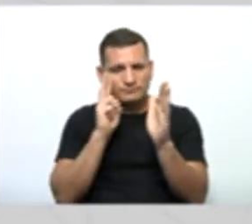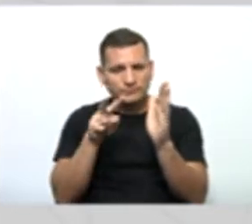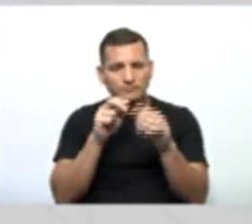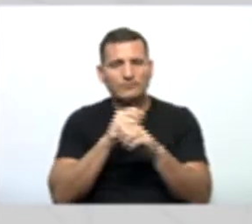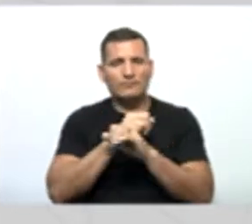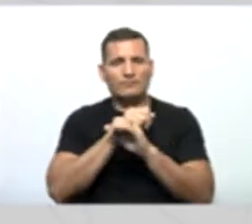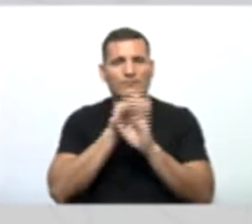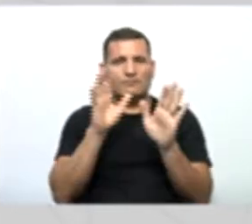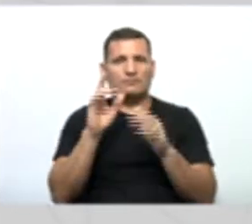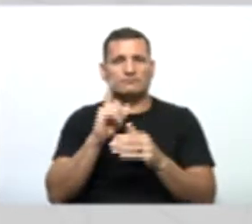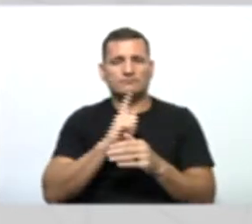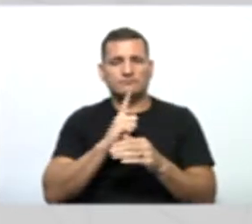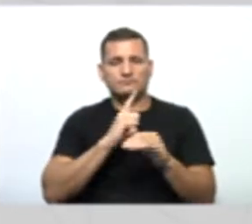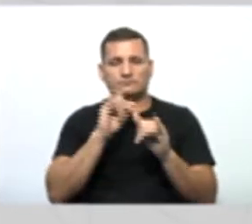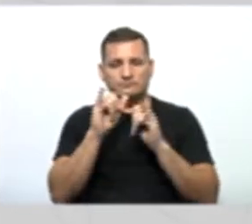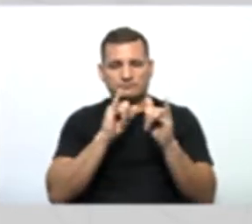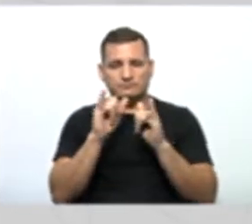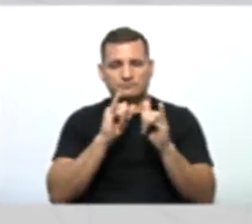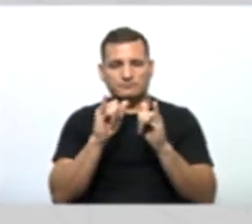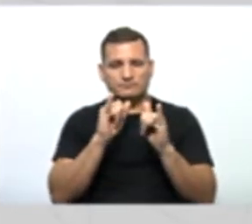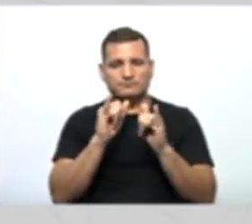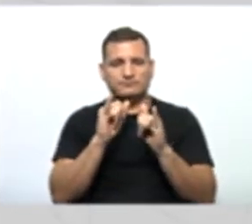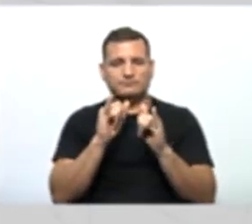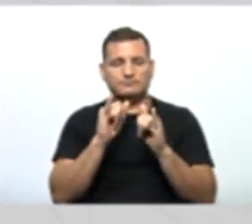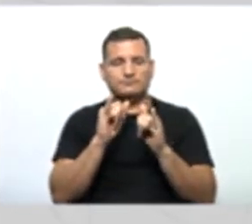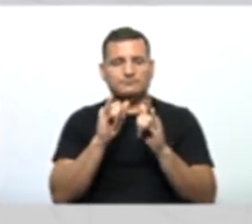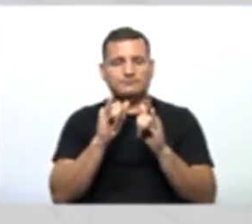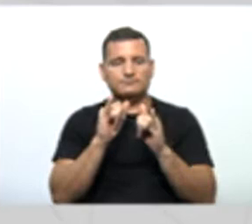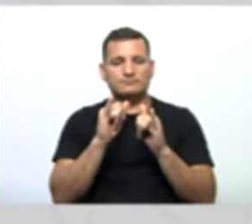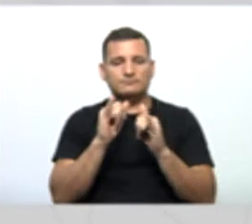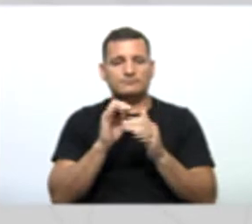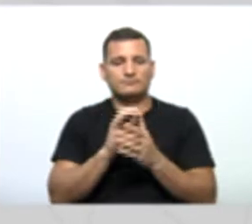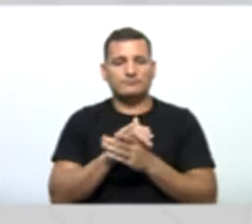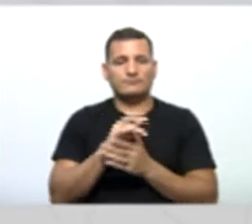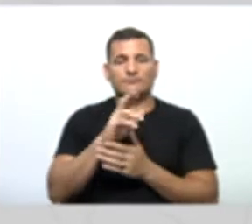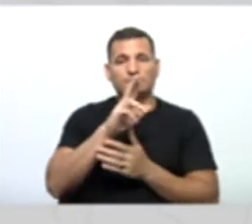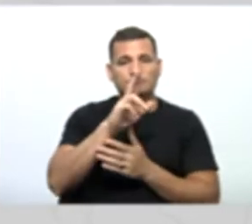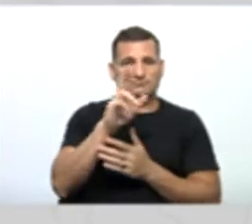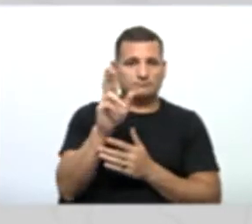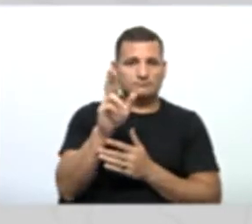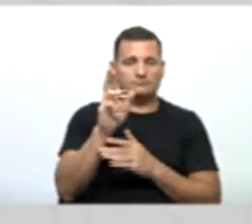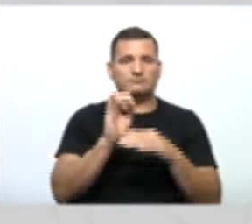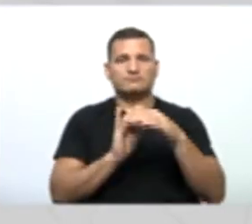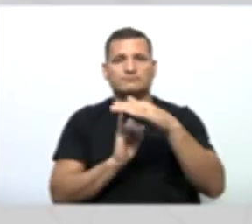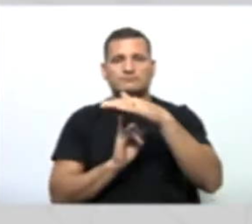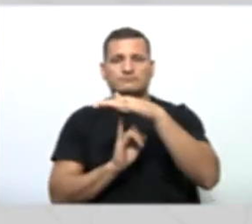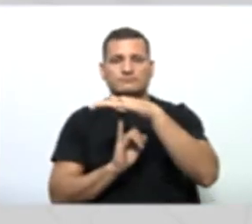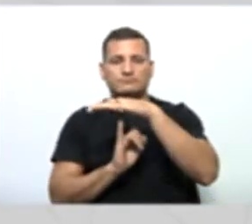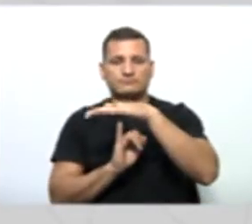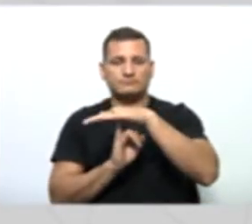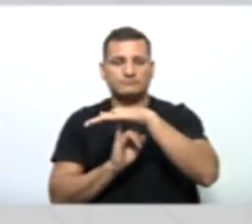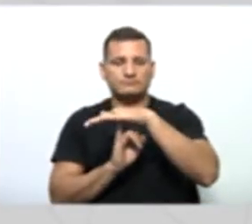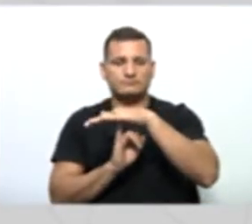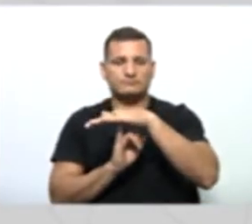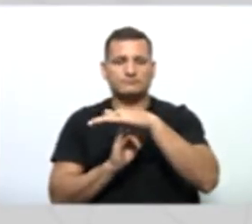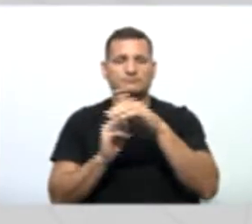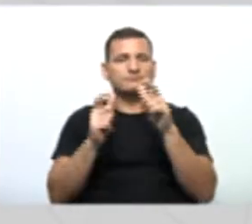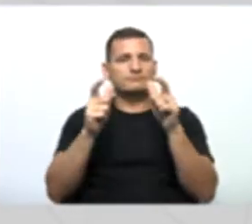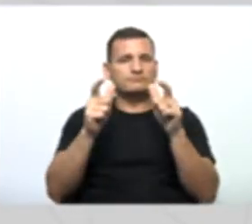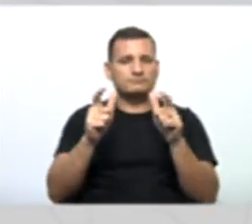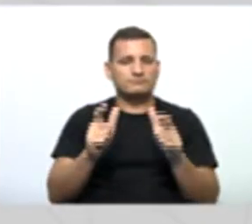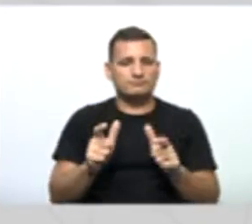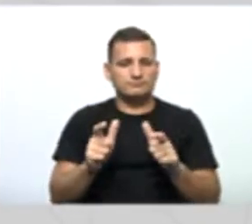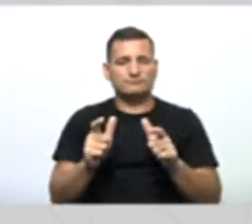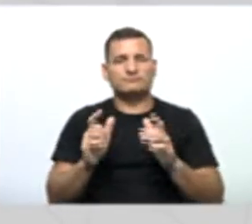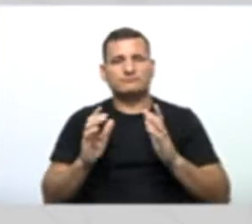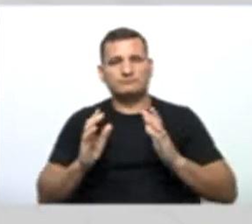Então, organizamos por elementos que se relacionam. Então, o nome com a instituição, né, o endereço,